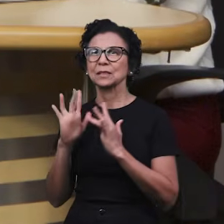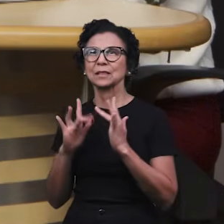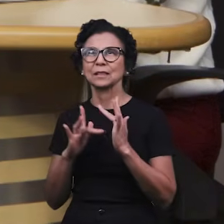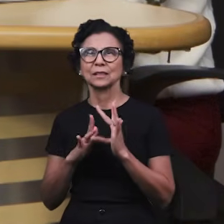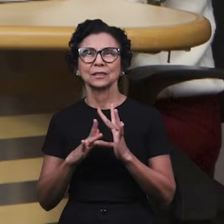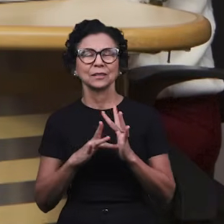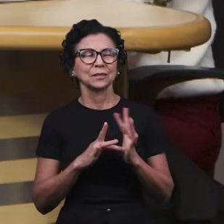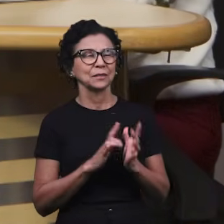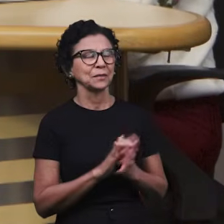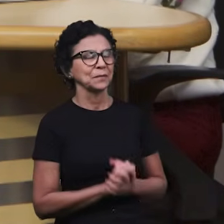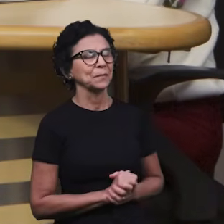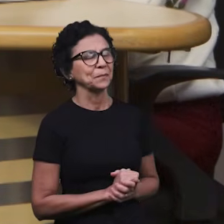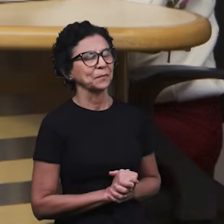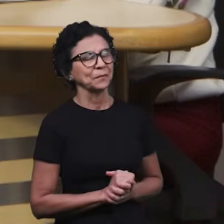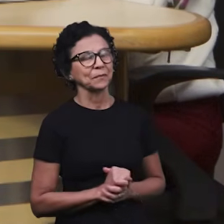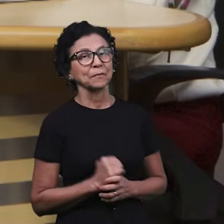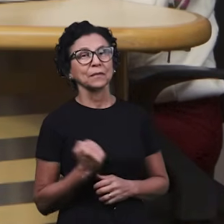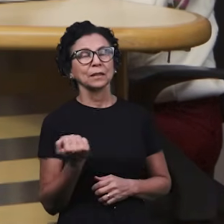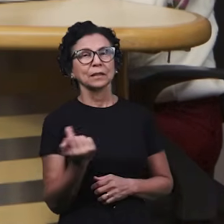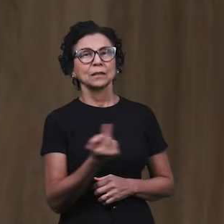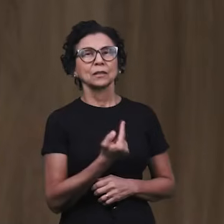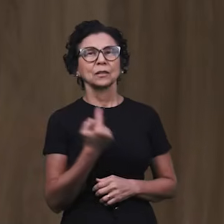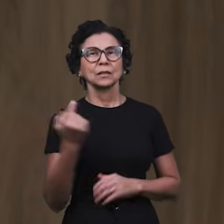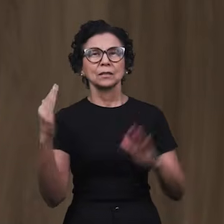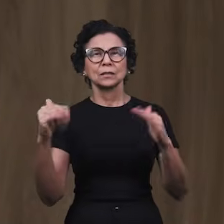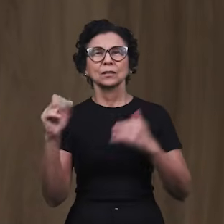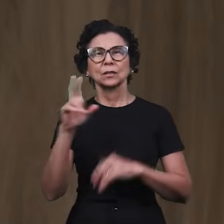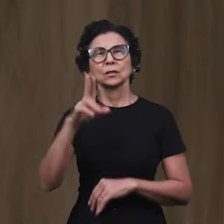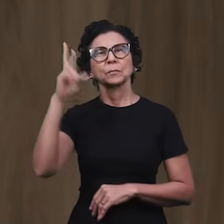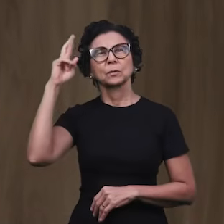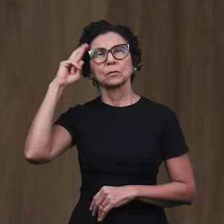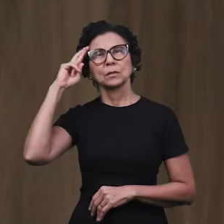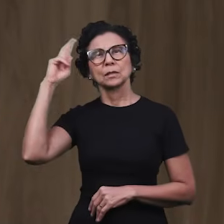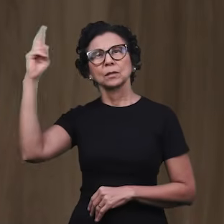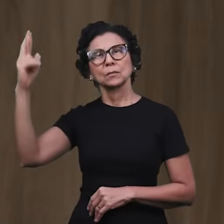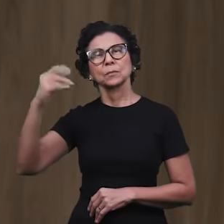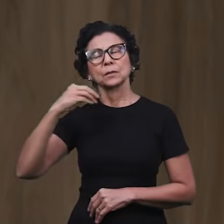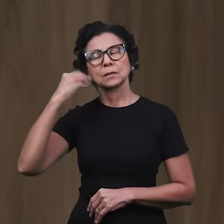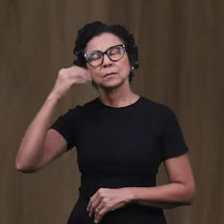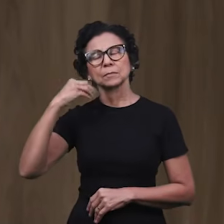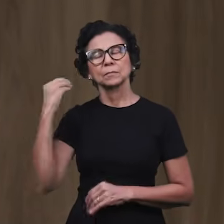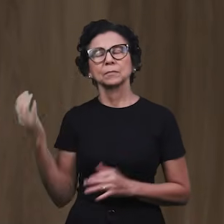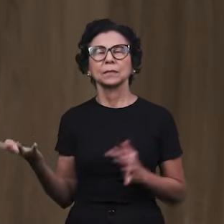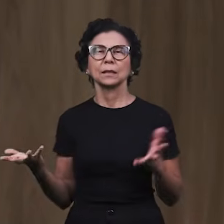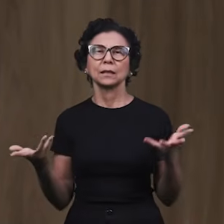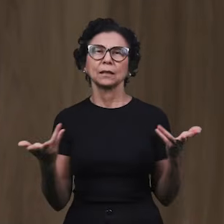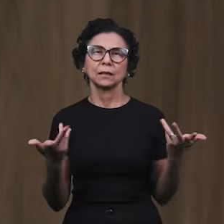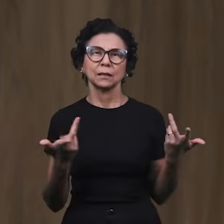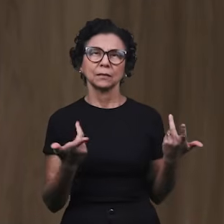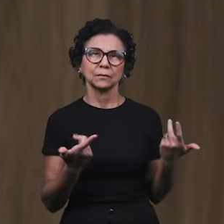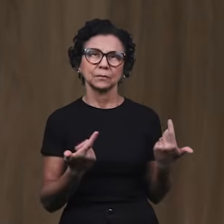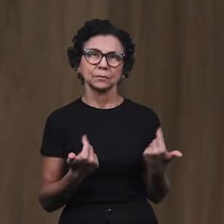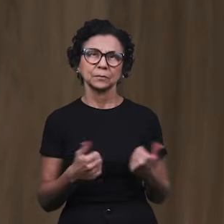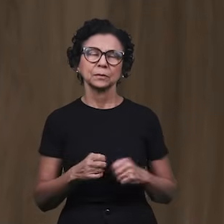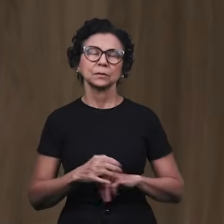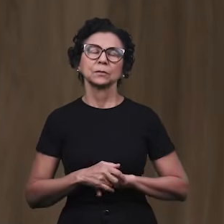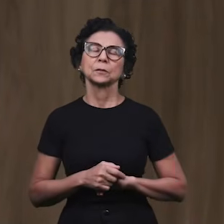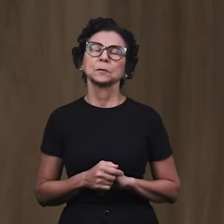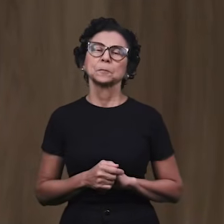Senhor, Fernanda, Jaque. Paz do Senhor. Nós louvamos ao Senhor por esta experiência gloriosa